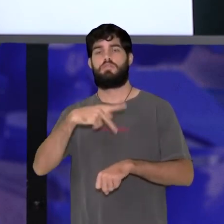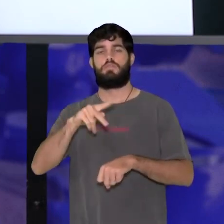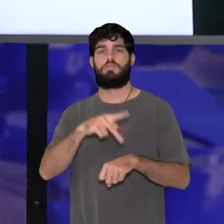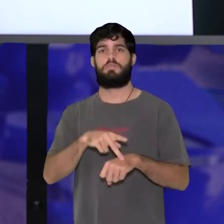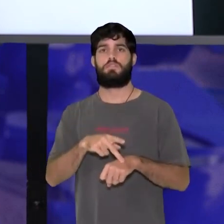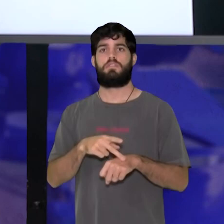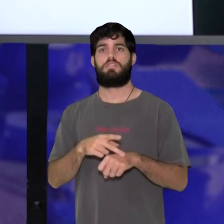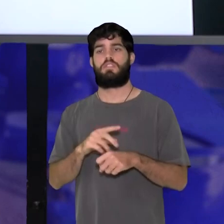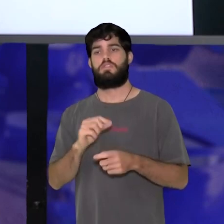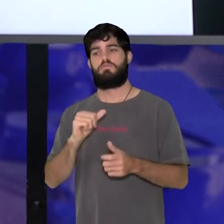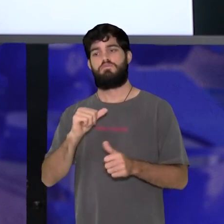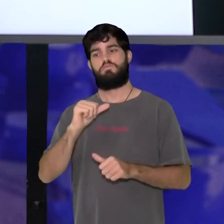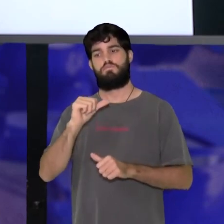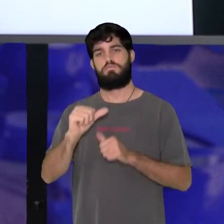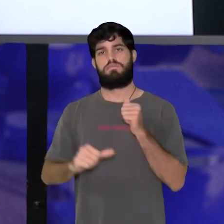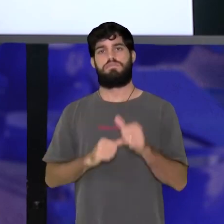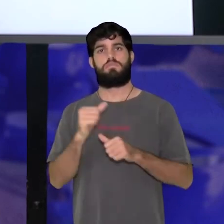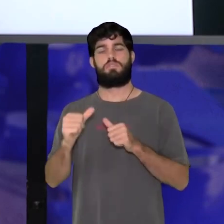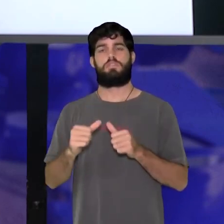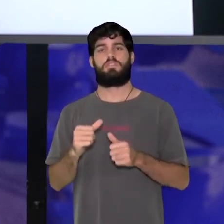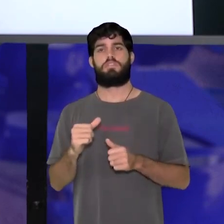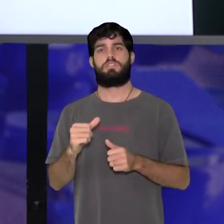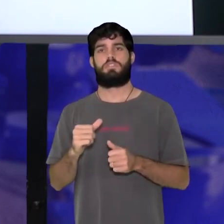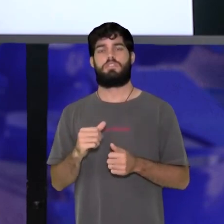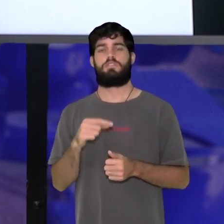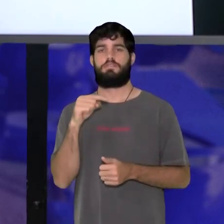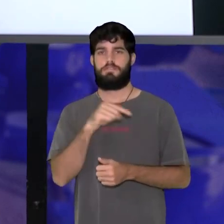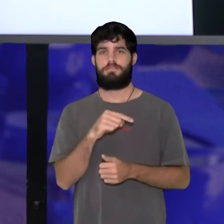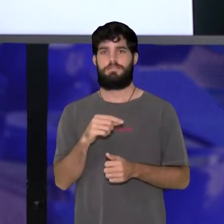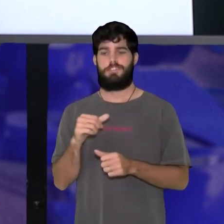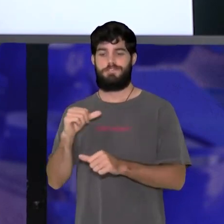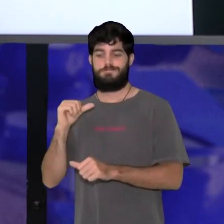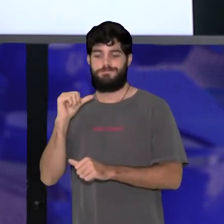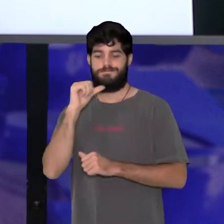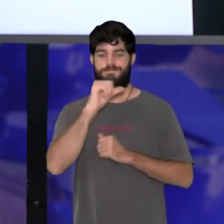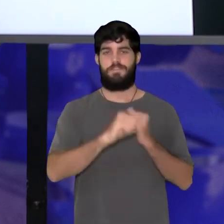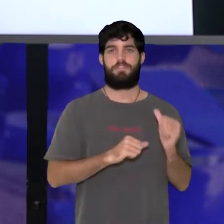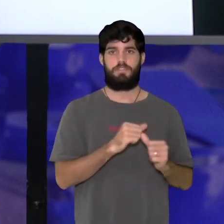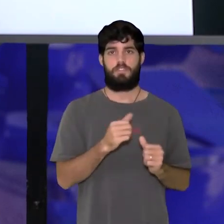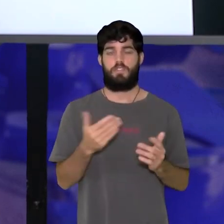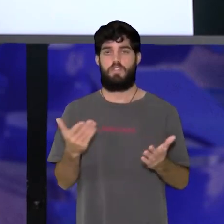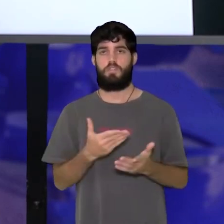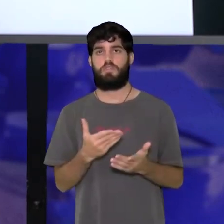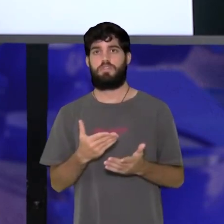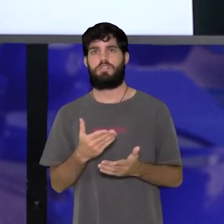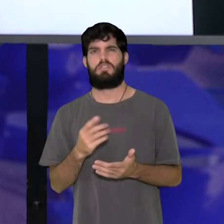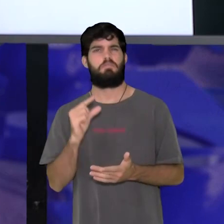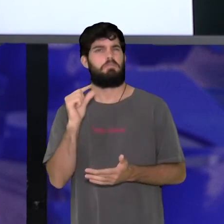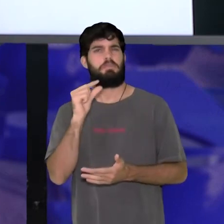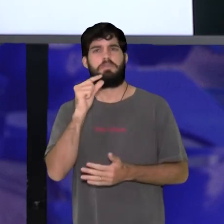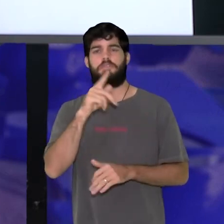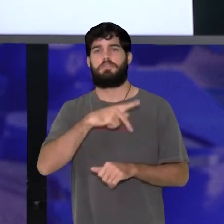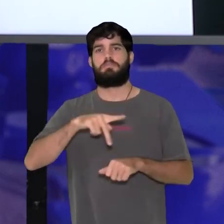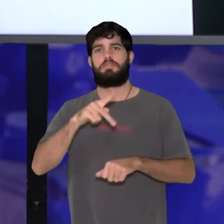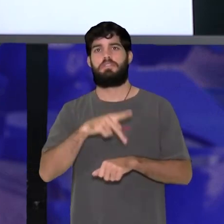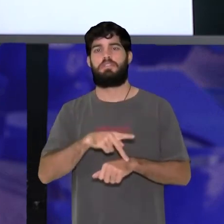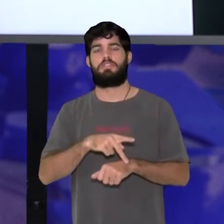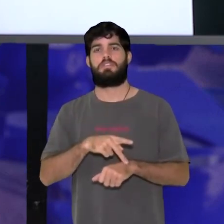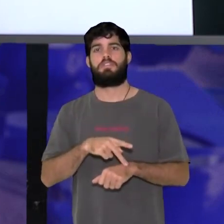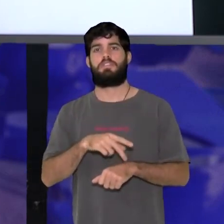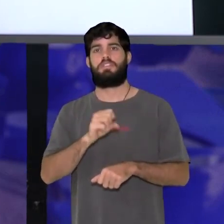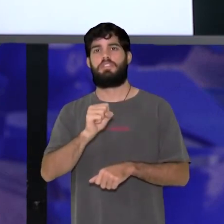fazendo a transição para regimes capitalistas. Hoje nós temos pouquíssimos